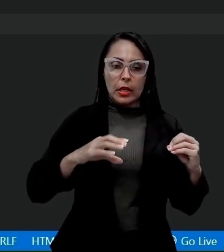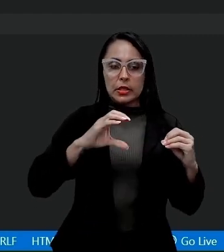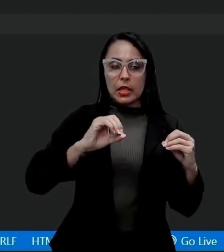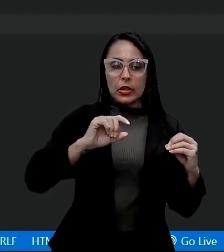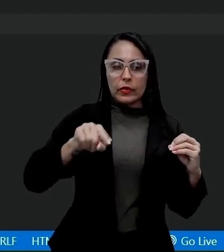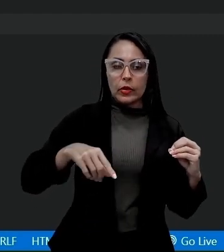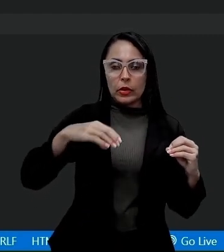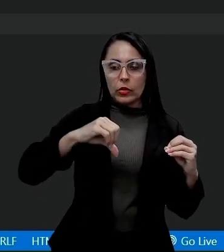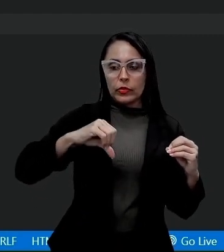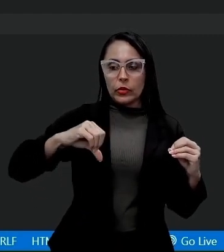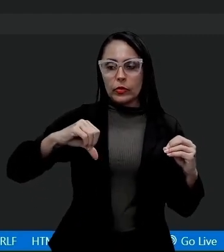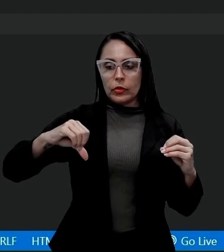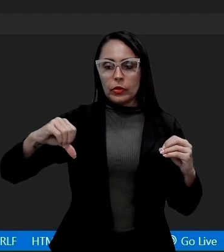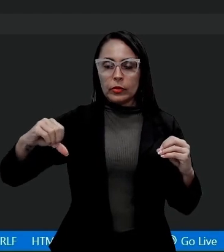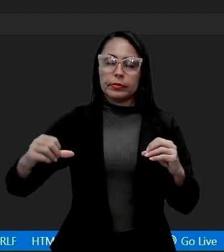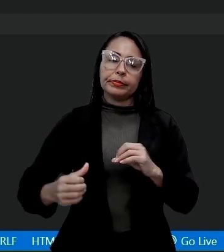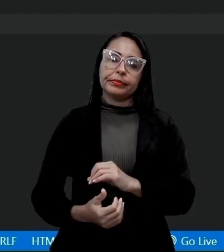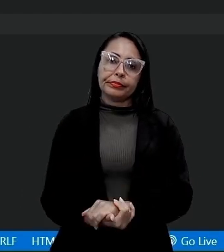0,99999.